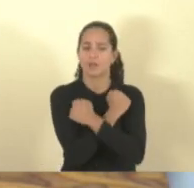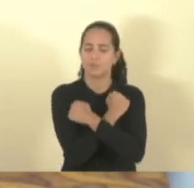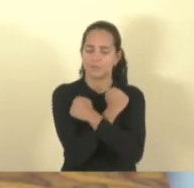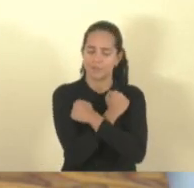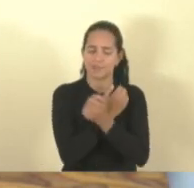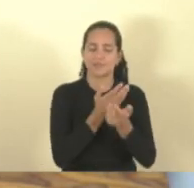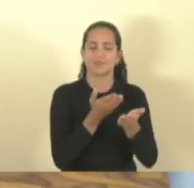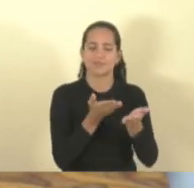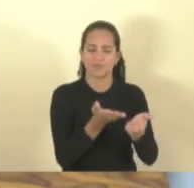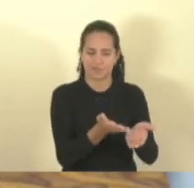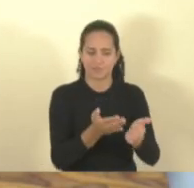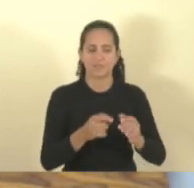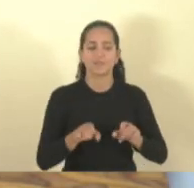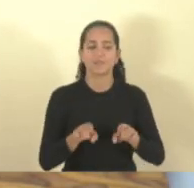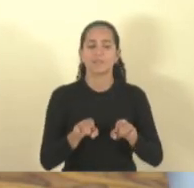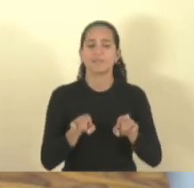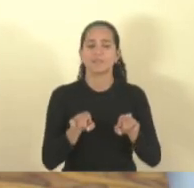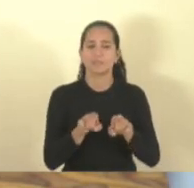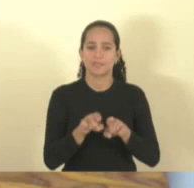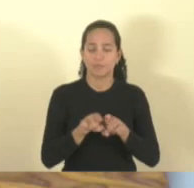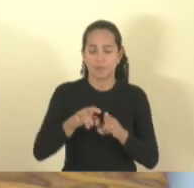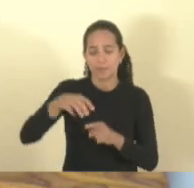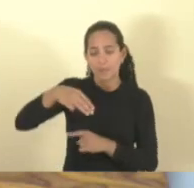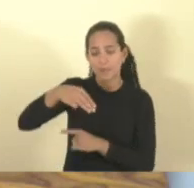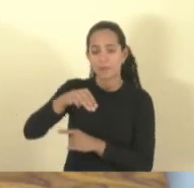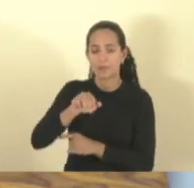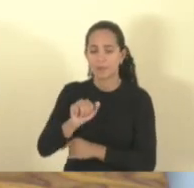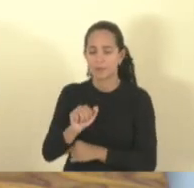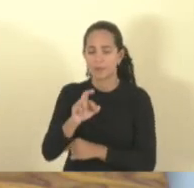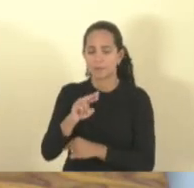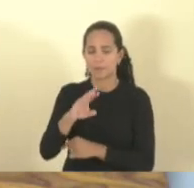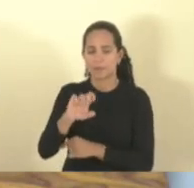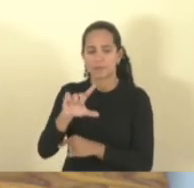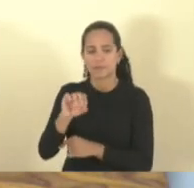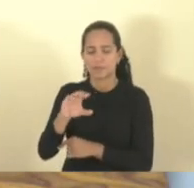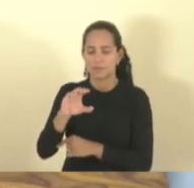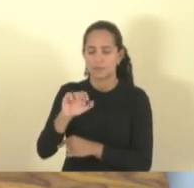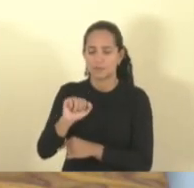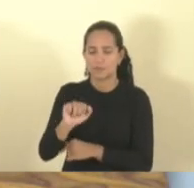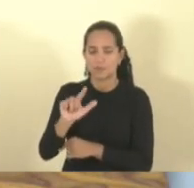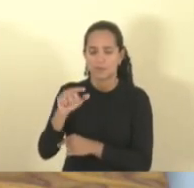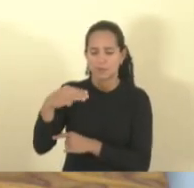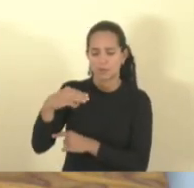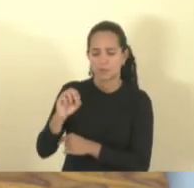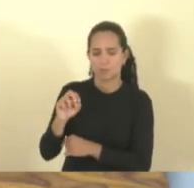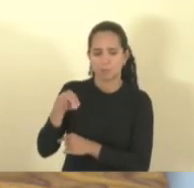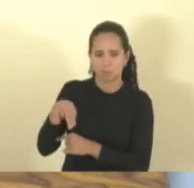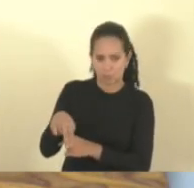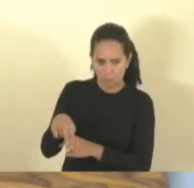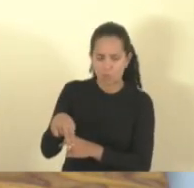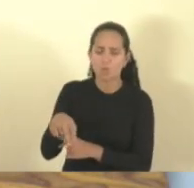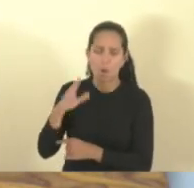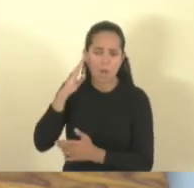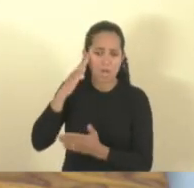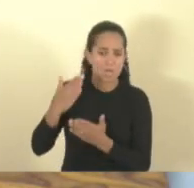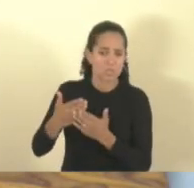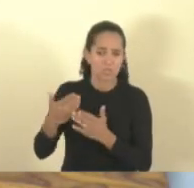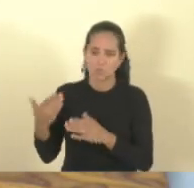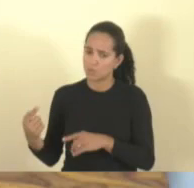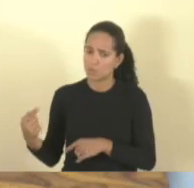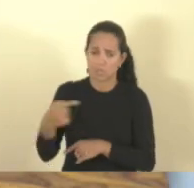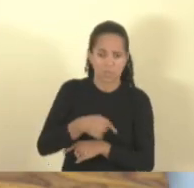Charles, ao Marcelo Calmon. Né, acredito que ele não deva ter podido vir, por isso te pediu,